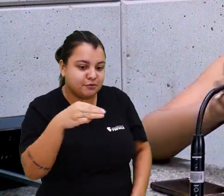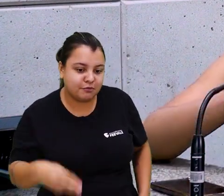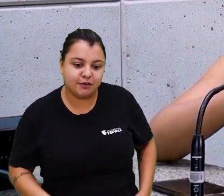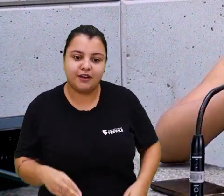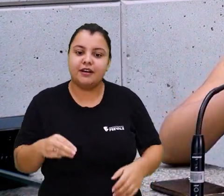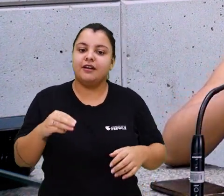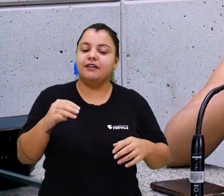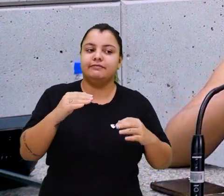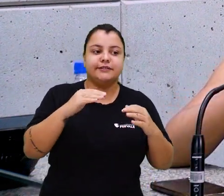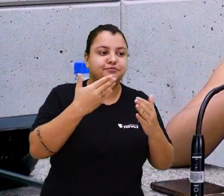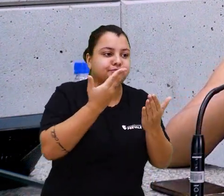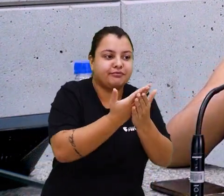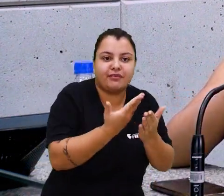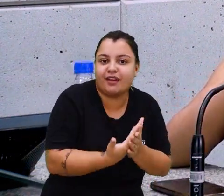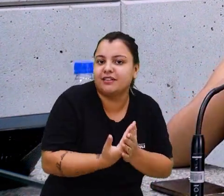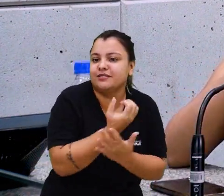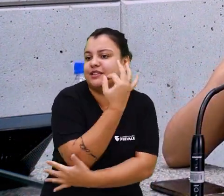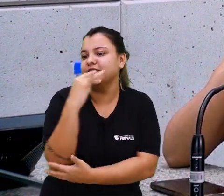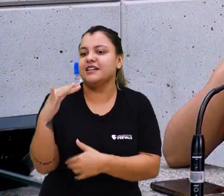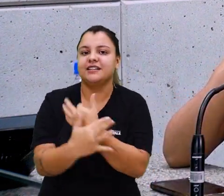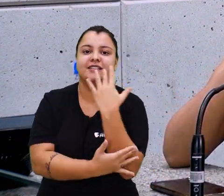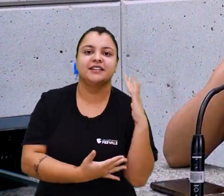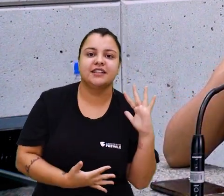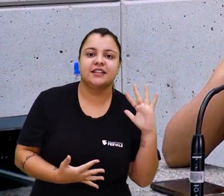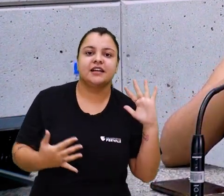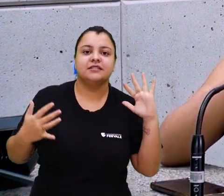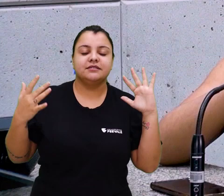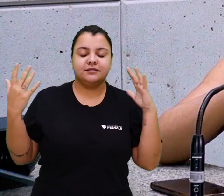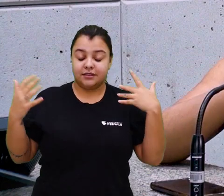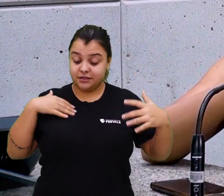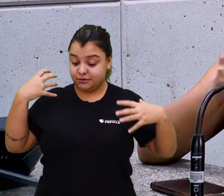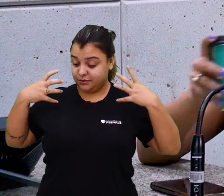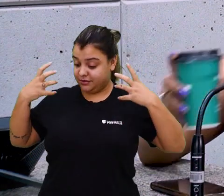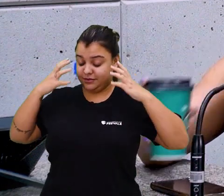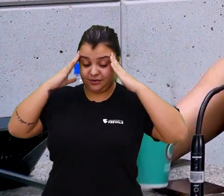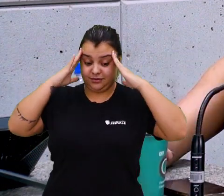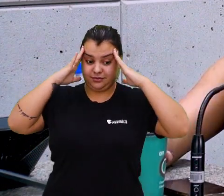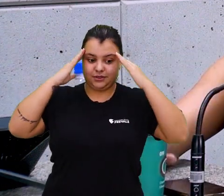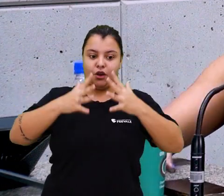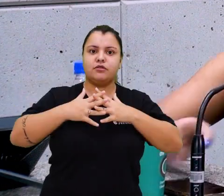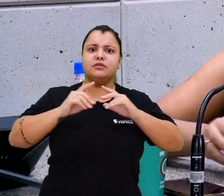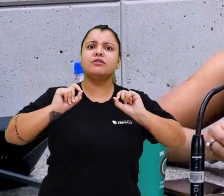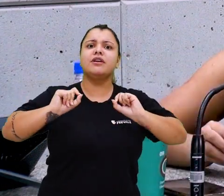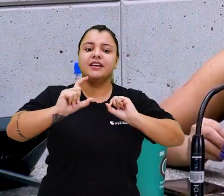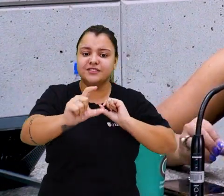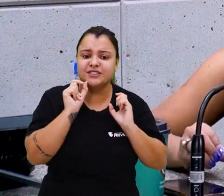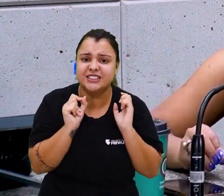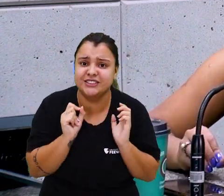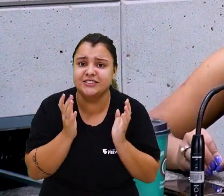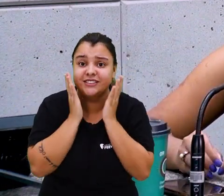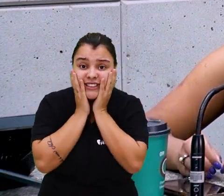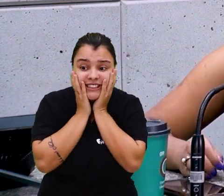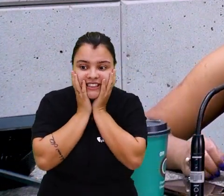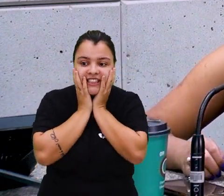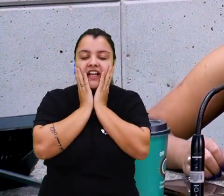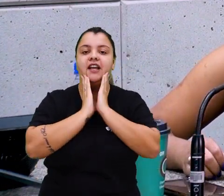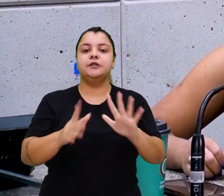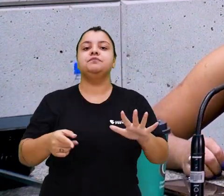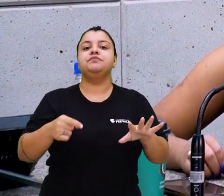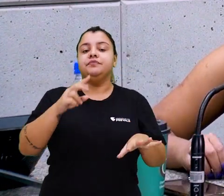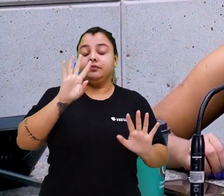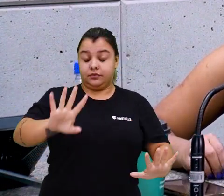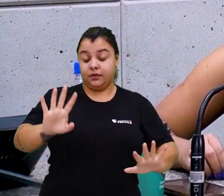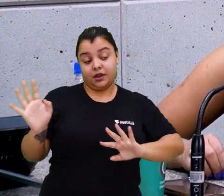Educação Ambiental eu queria fazer tudo e aí em algum momento eu fiquei confusa Tipo o que que eu vou fazer o que que eu vou fazer aí no ensino